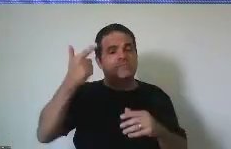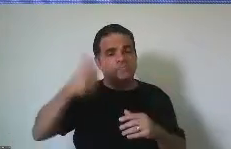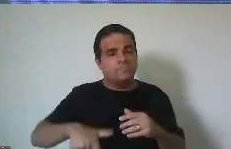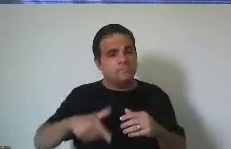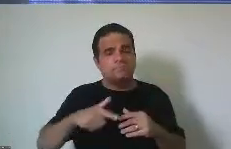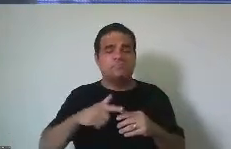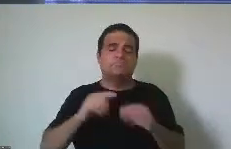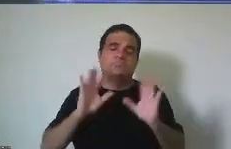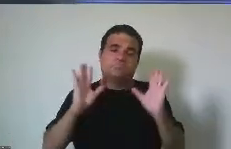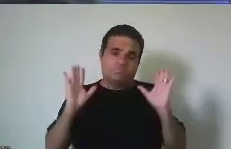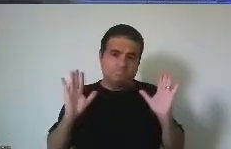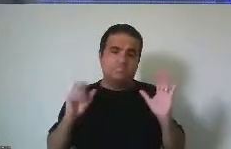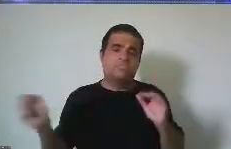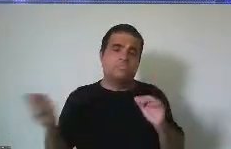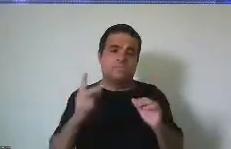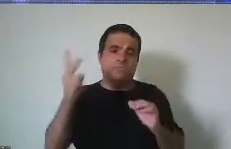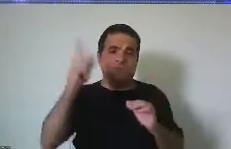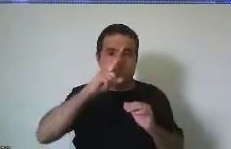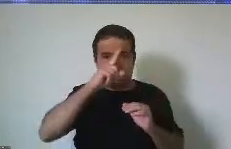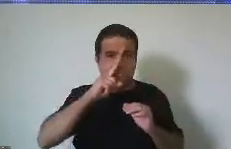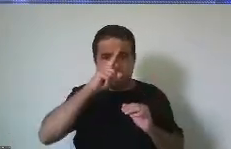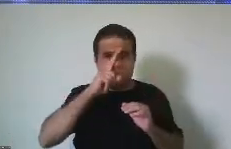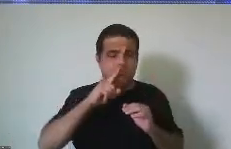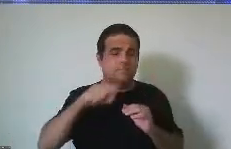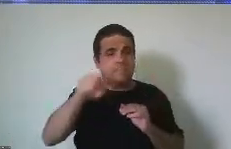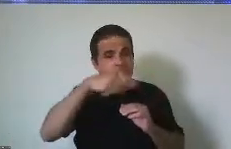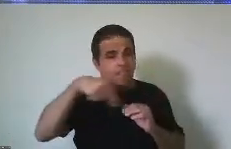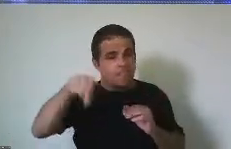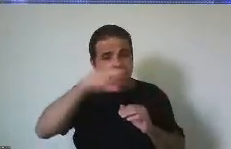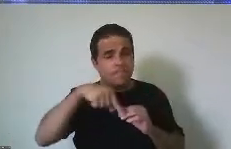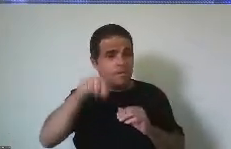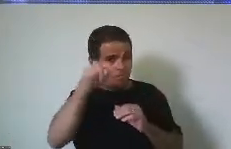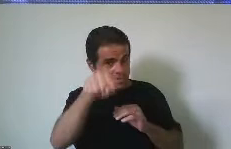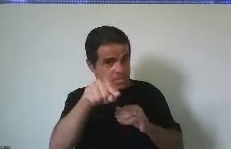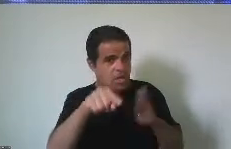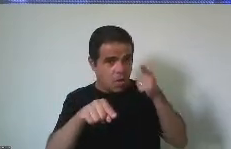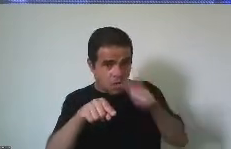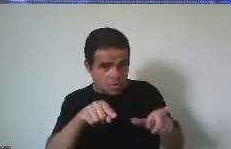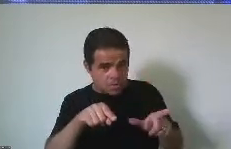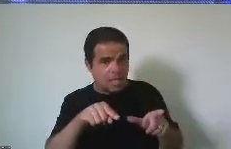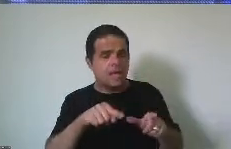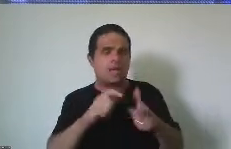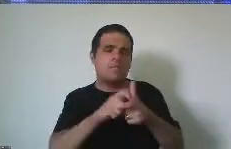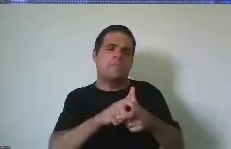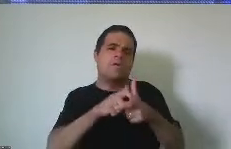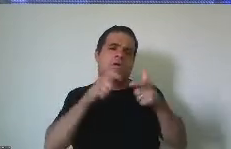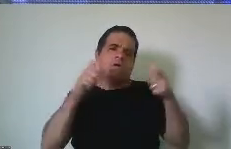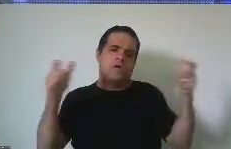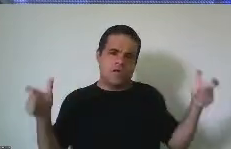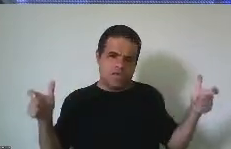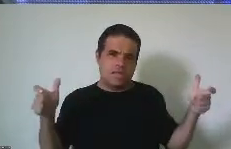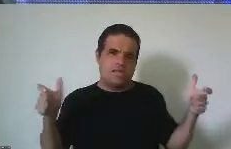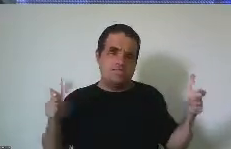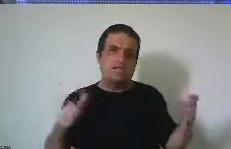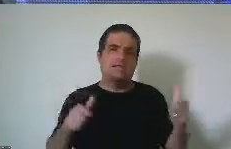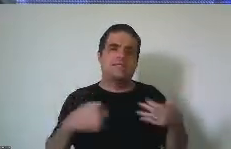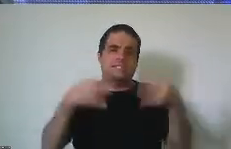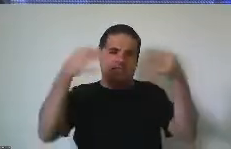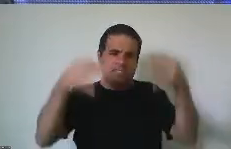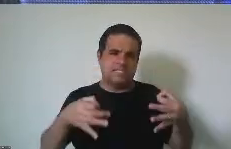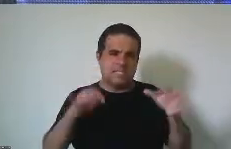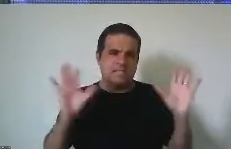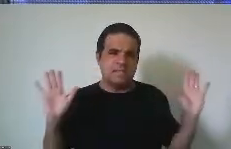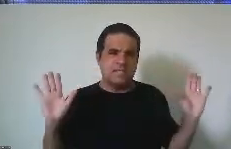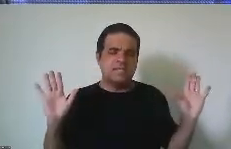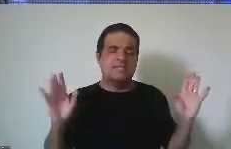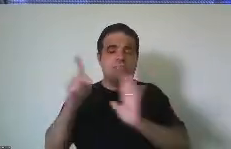valoração do Risco sim porque você consegue a maior certeza né